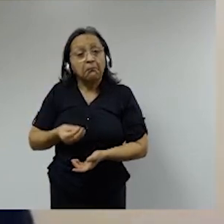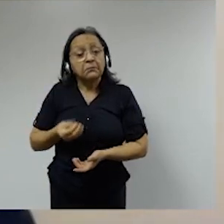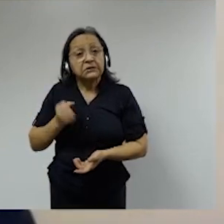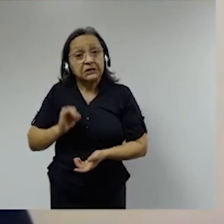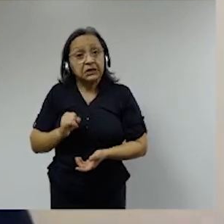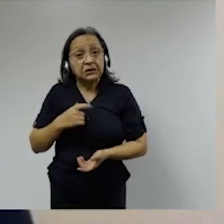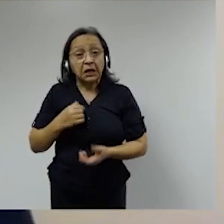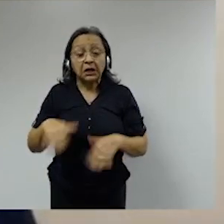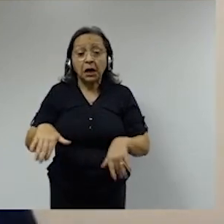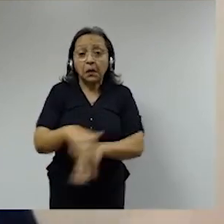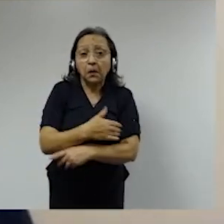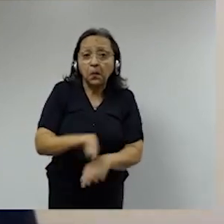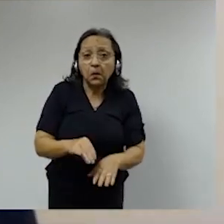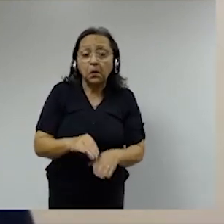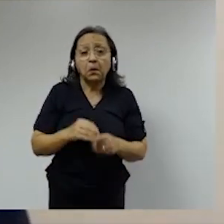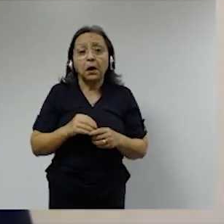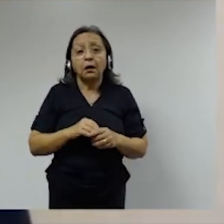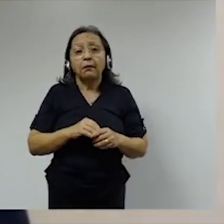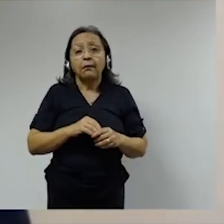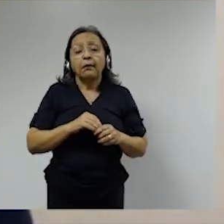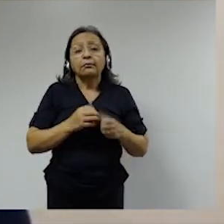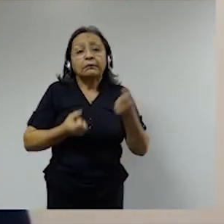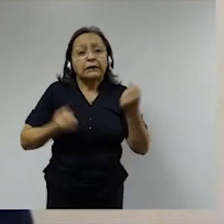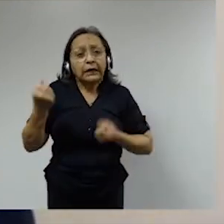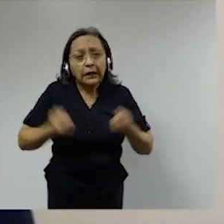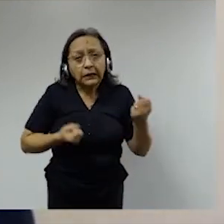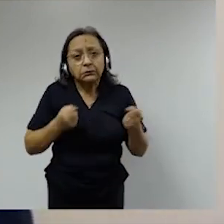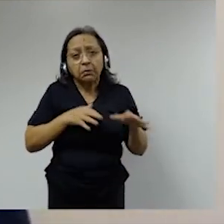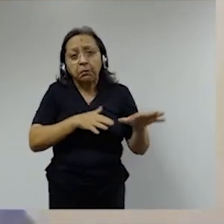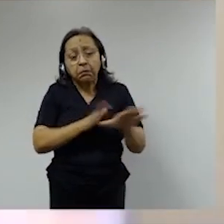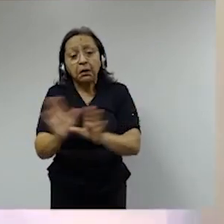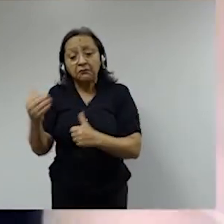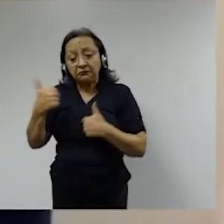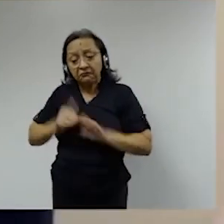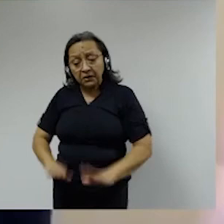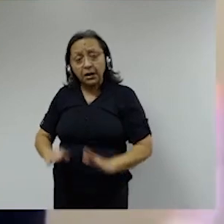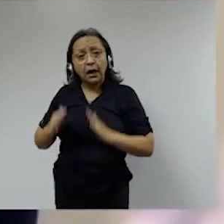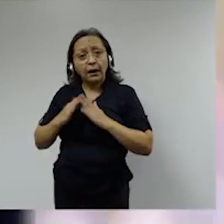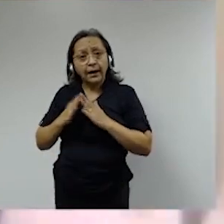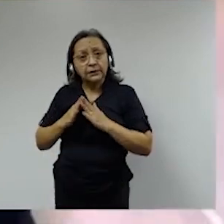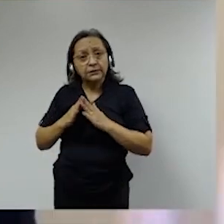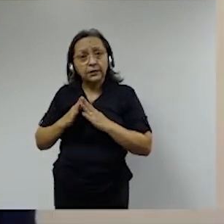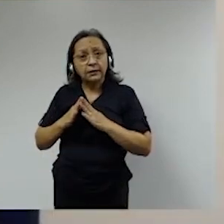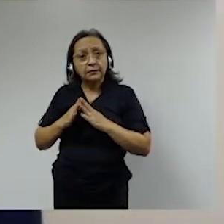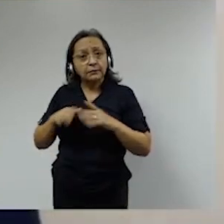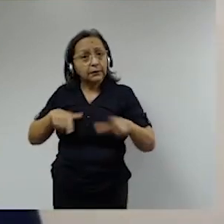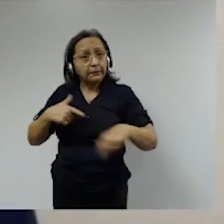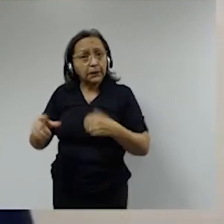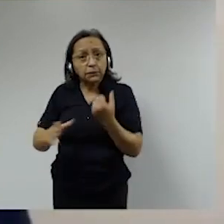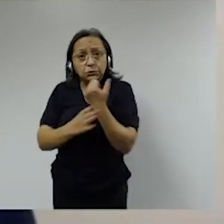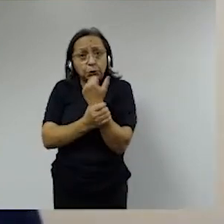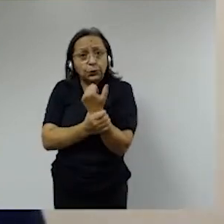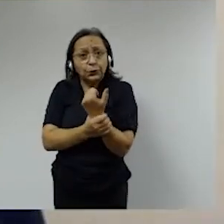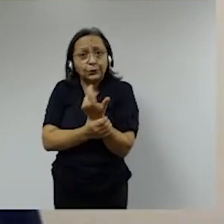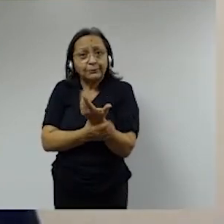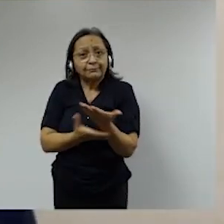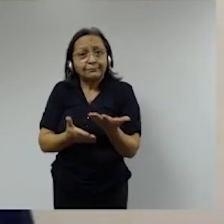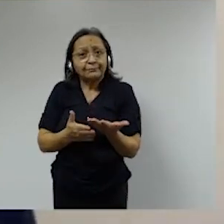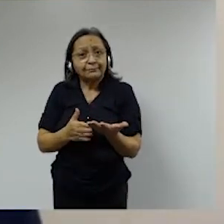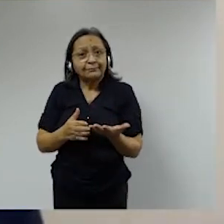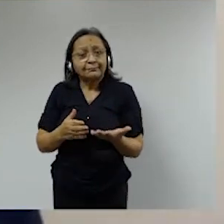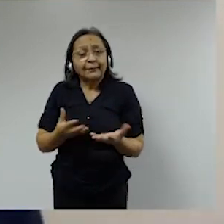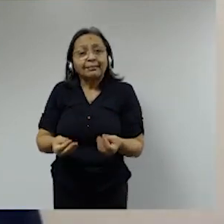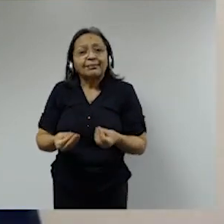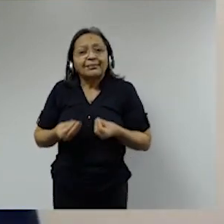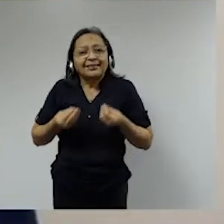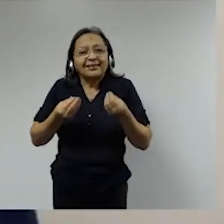se deslocando, ele presta seu serviço dentro da segurança do seu lar, que admitamos que assim seja, até isso lhe